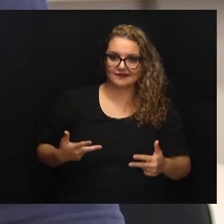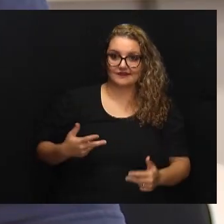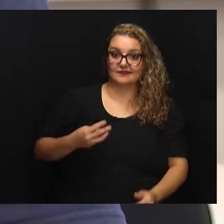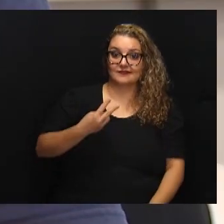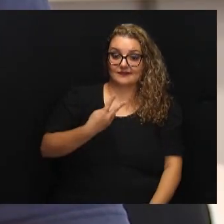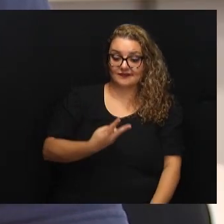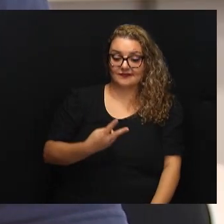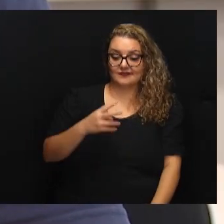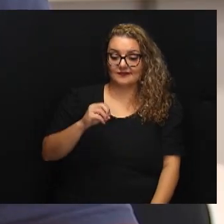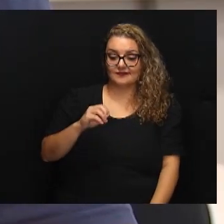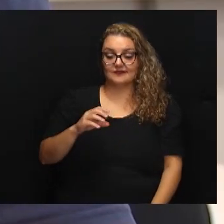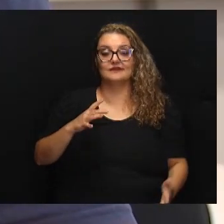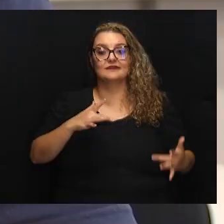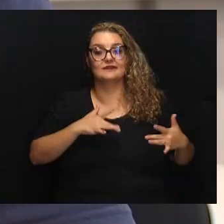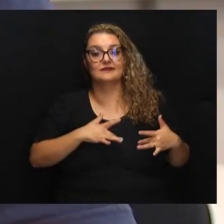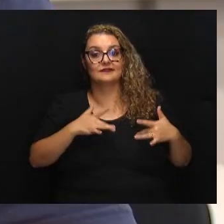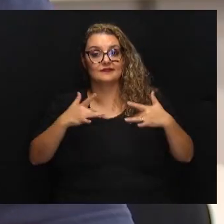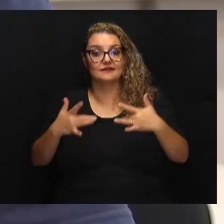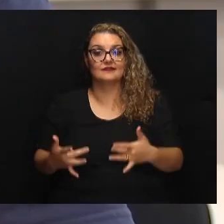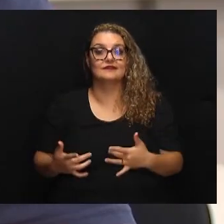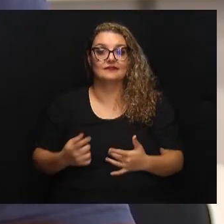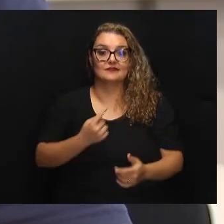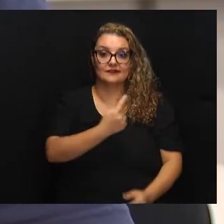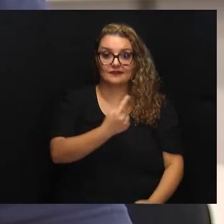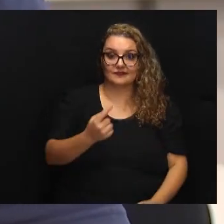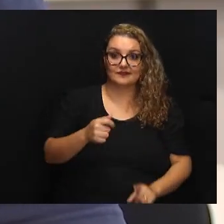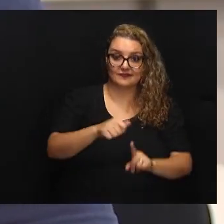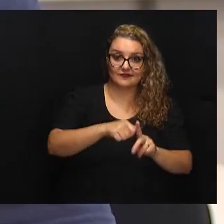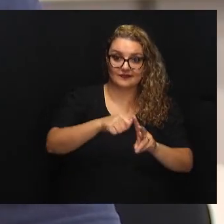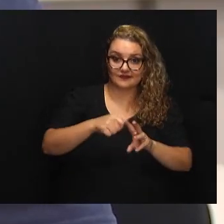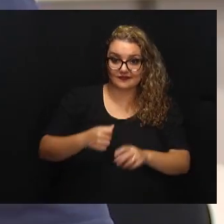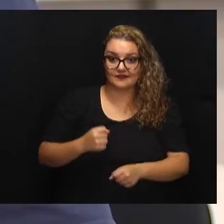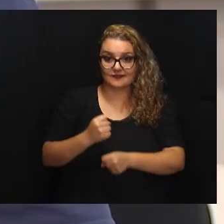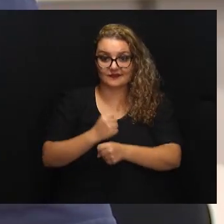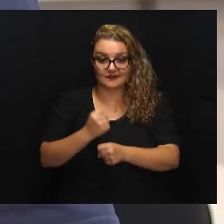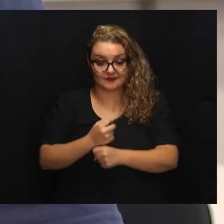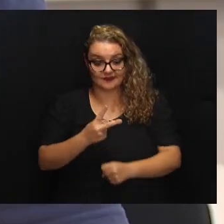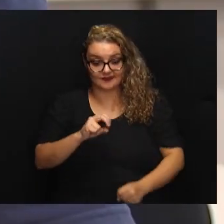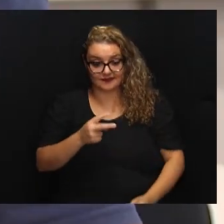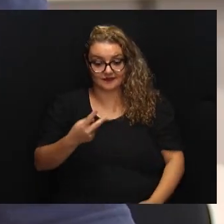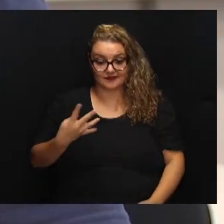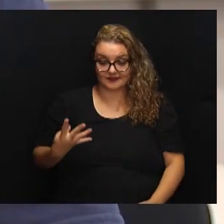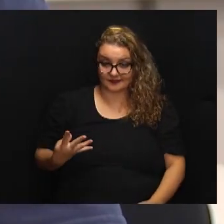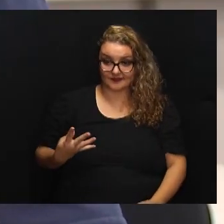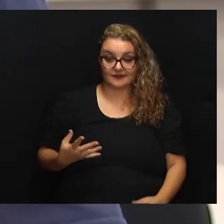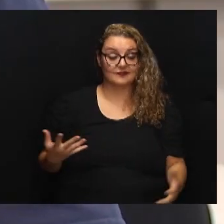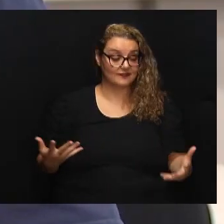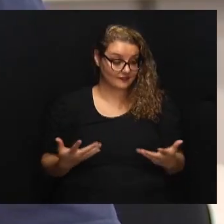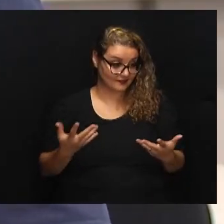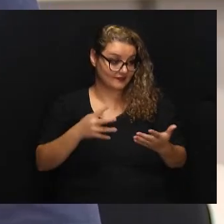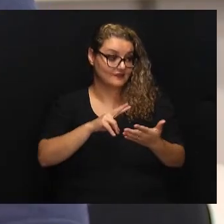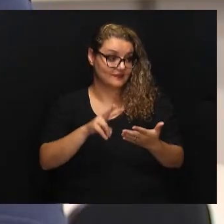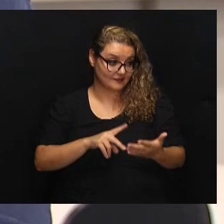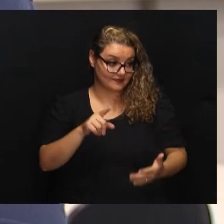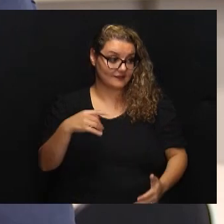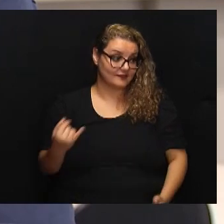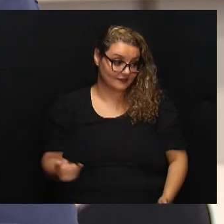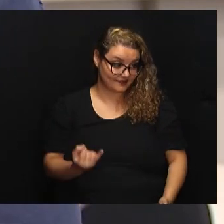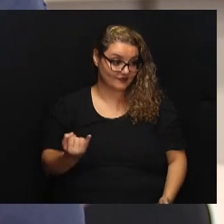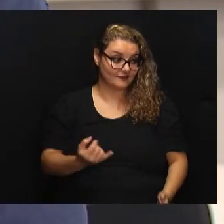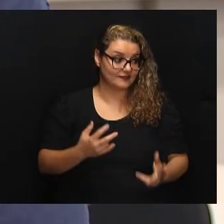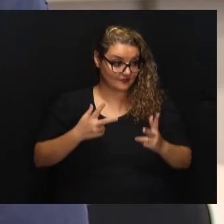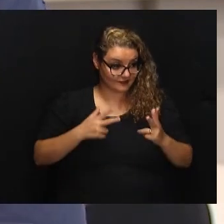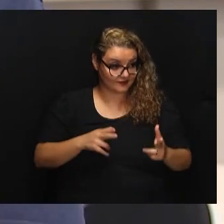objeto, né? Então a gente fez uma média de 200 doações de livros por mês no ano de 2024. Esse incentivo